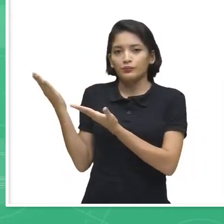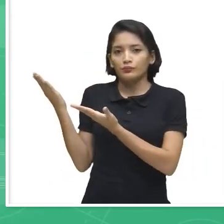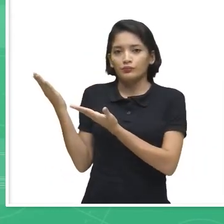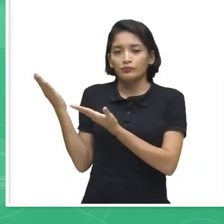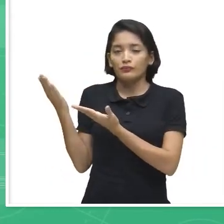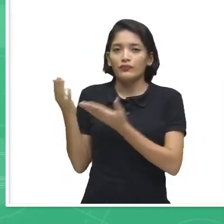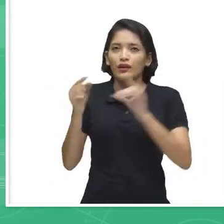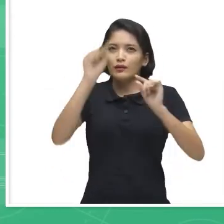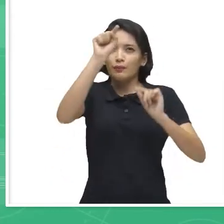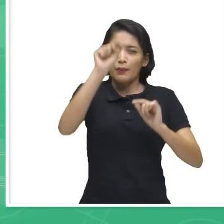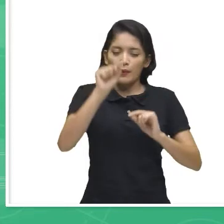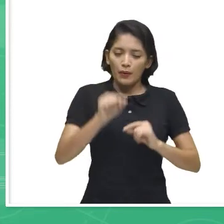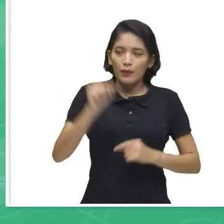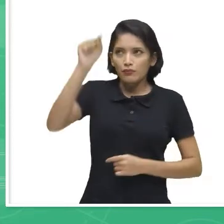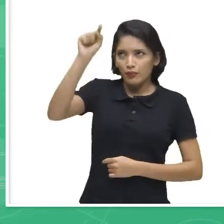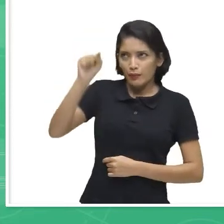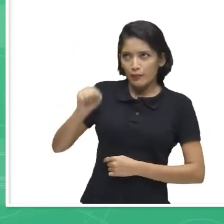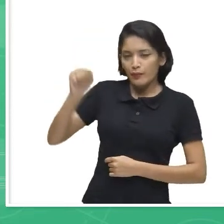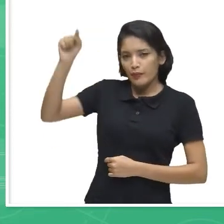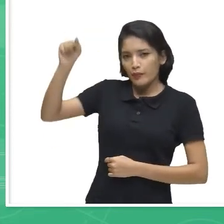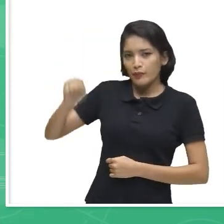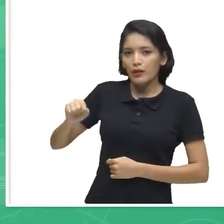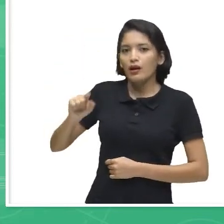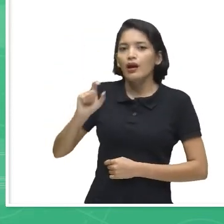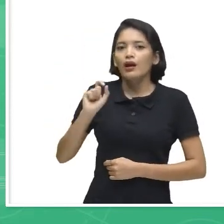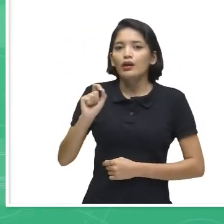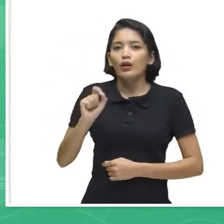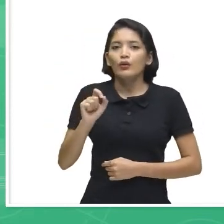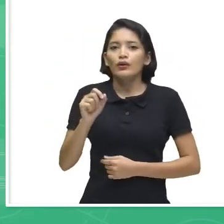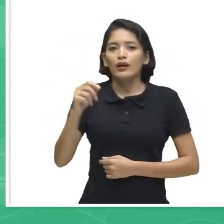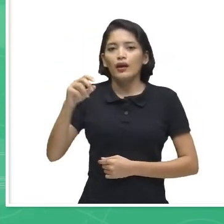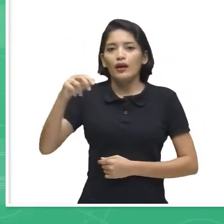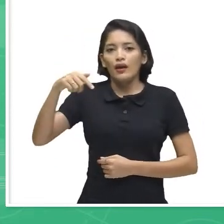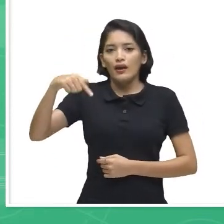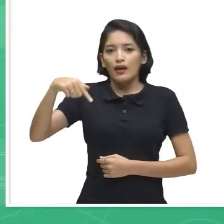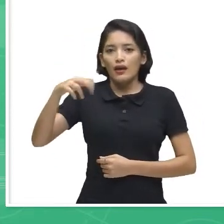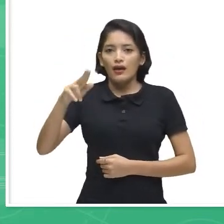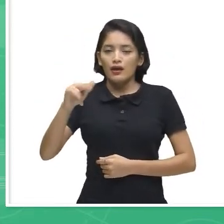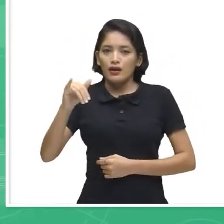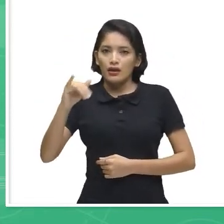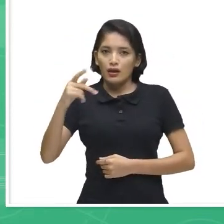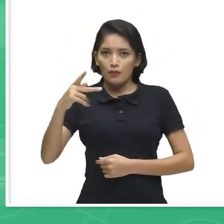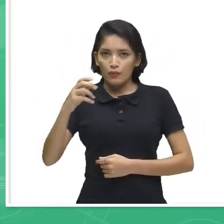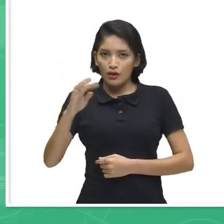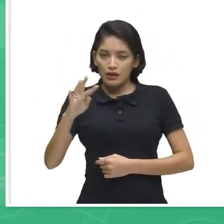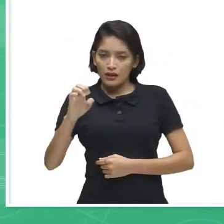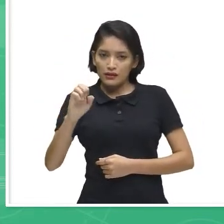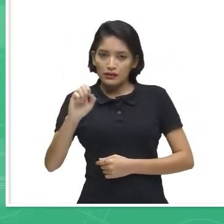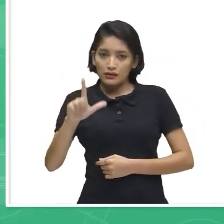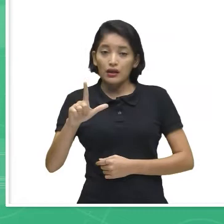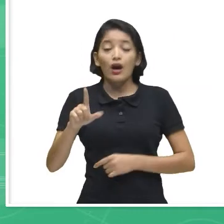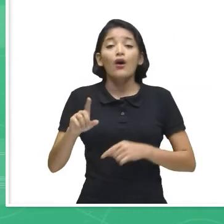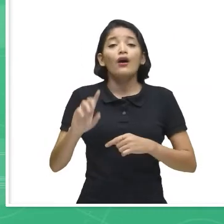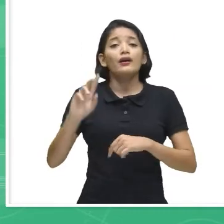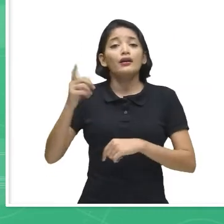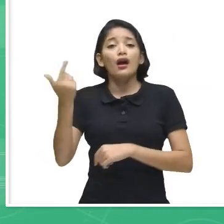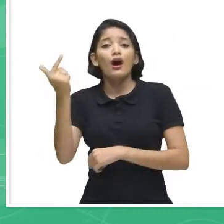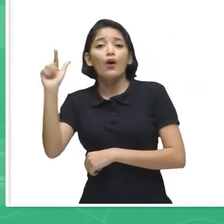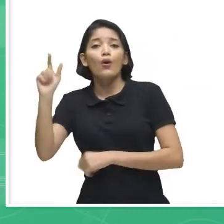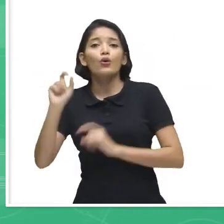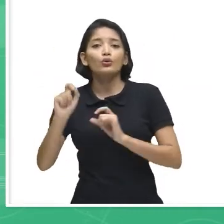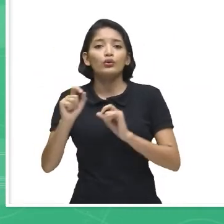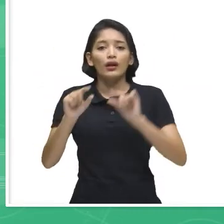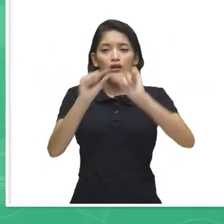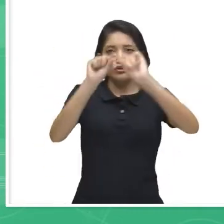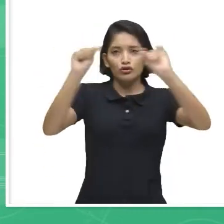linhas pontilhadas, de novo, olha. Superfície equipotencial. E as linhas de força são essas linhas na horizontal, que não